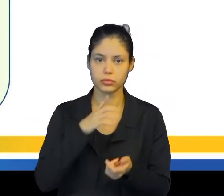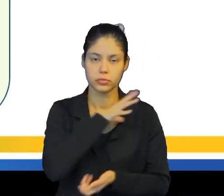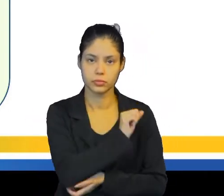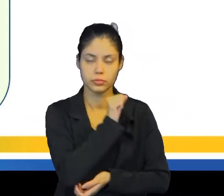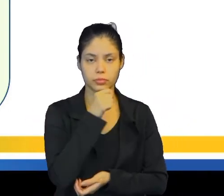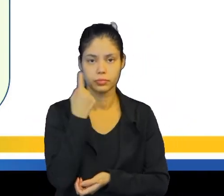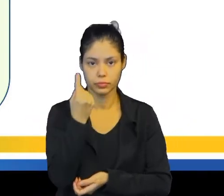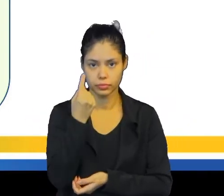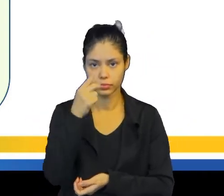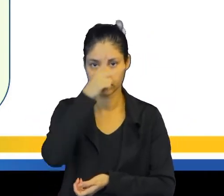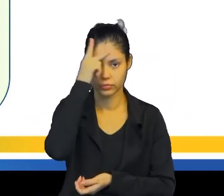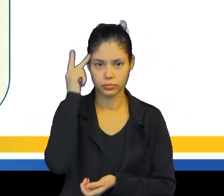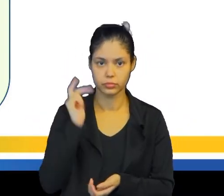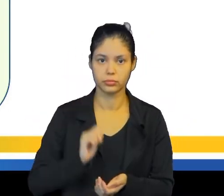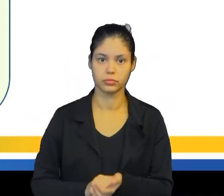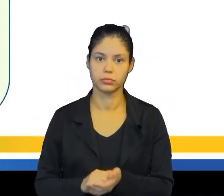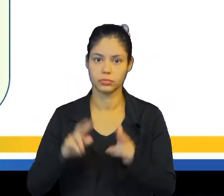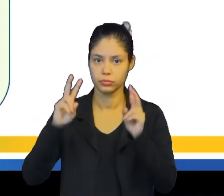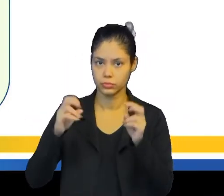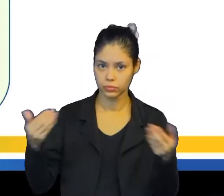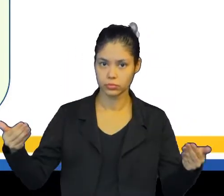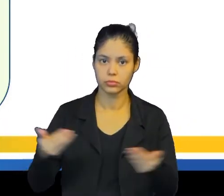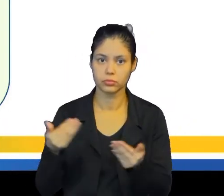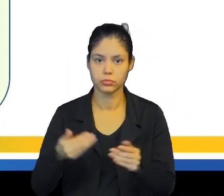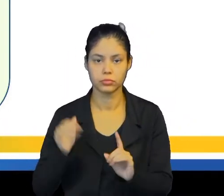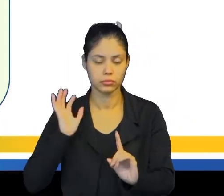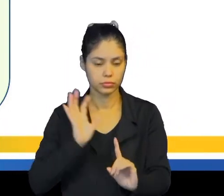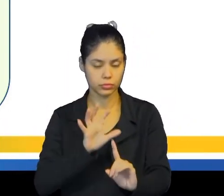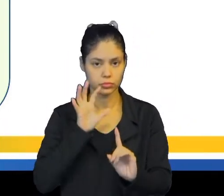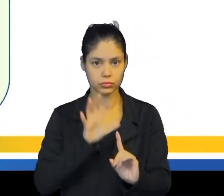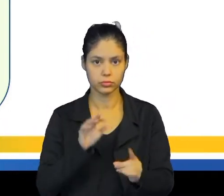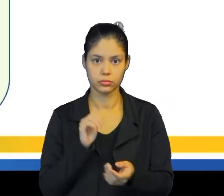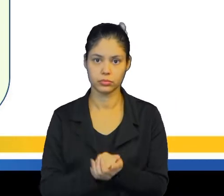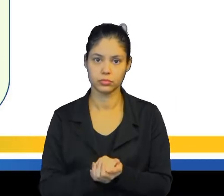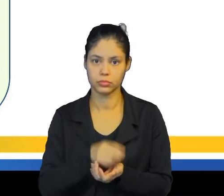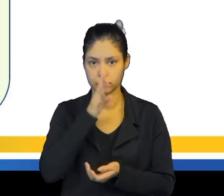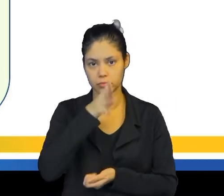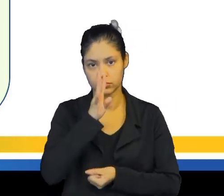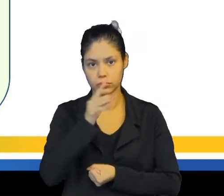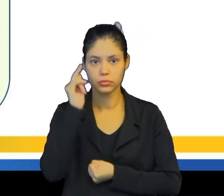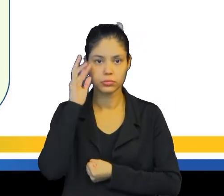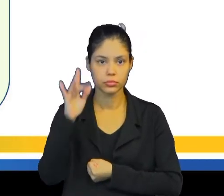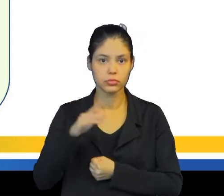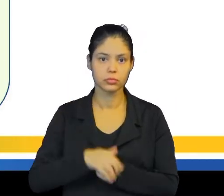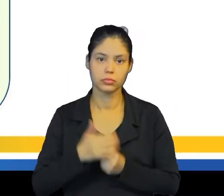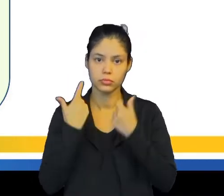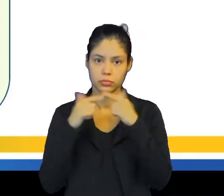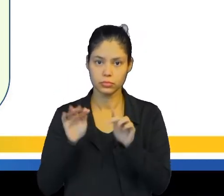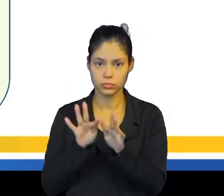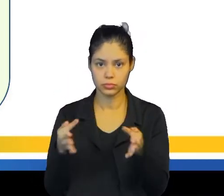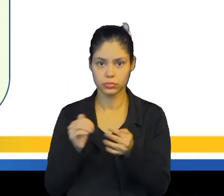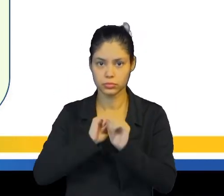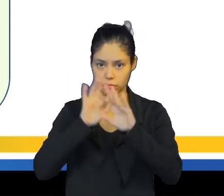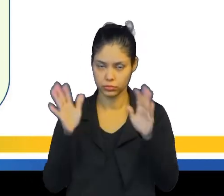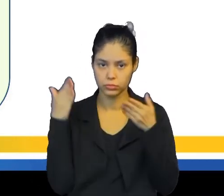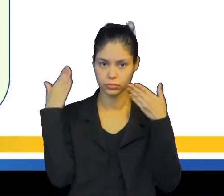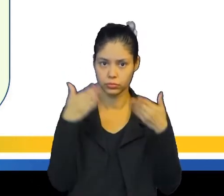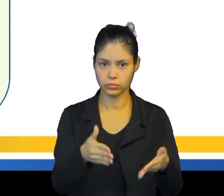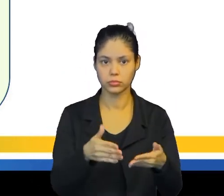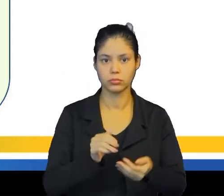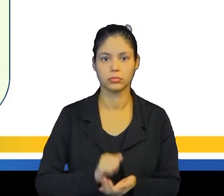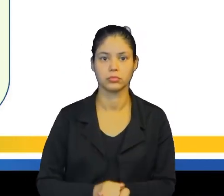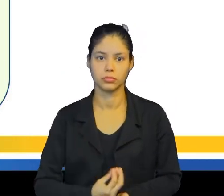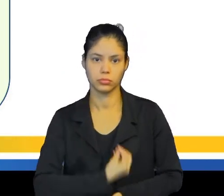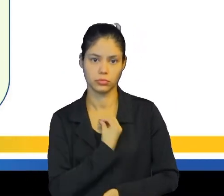escritos em primeira pessoa. Temas atuais de incentivo, elogio, crítica, reflexão. Linguagem simples, clara